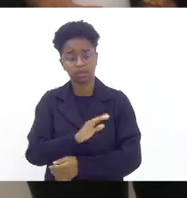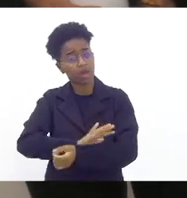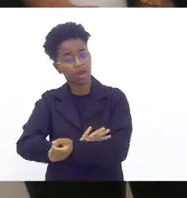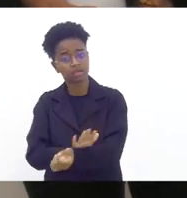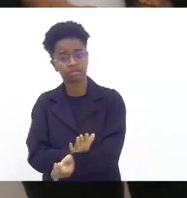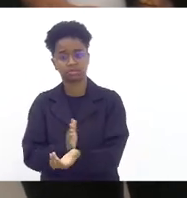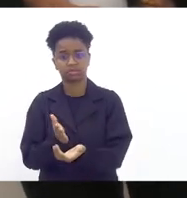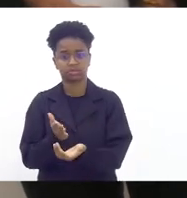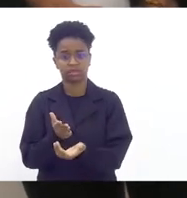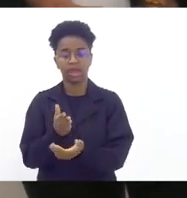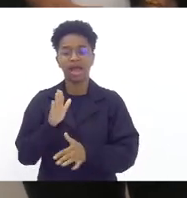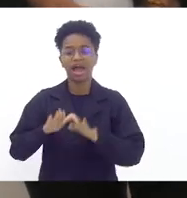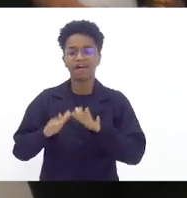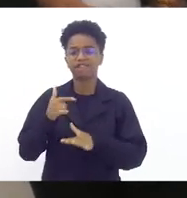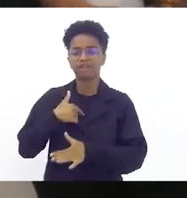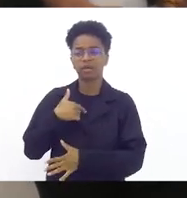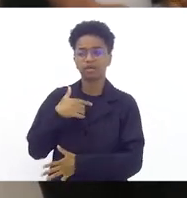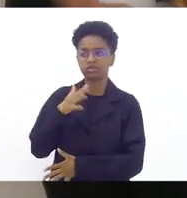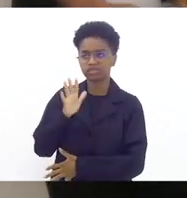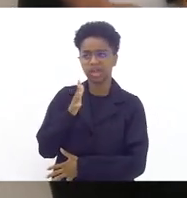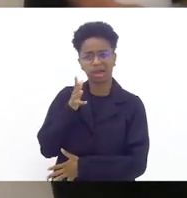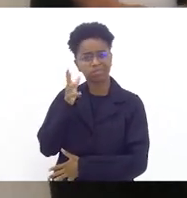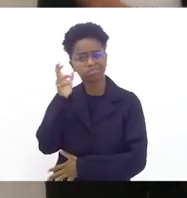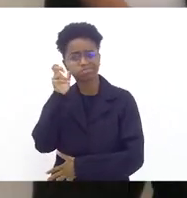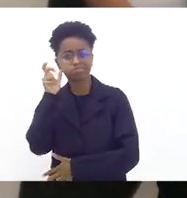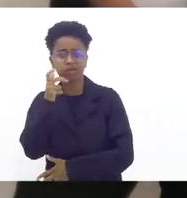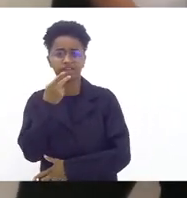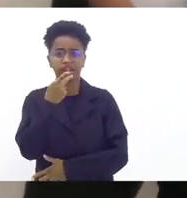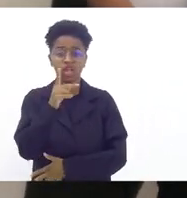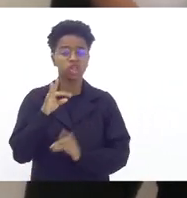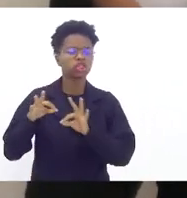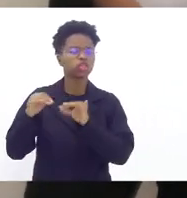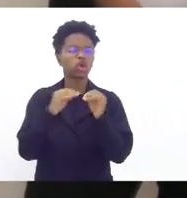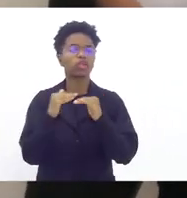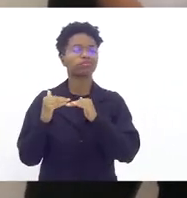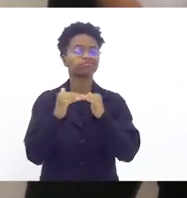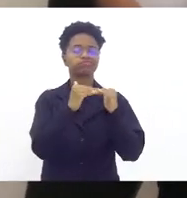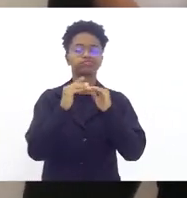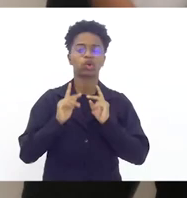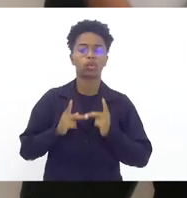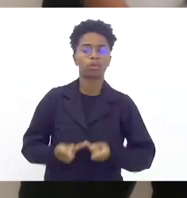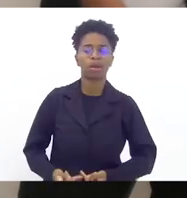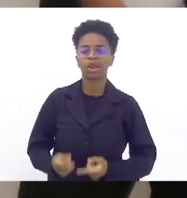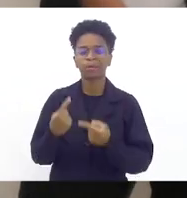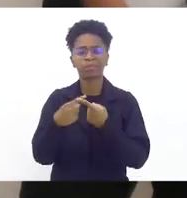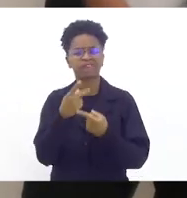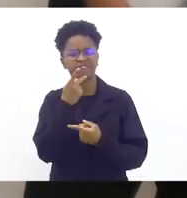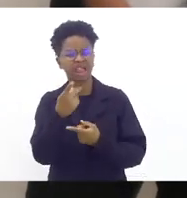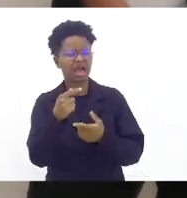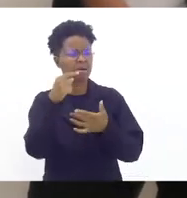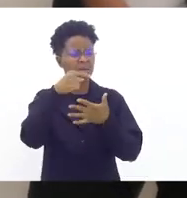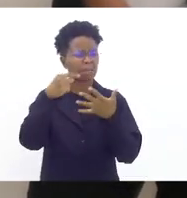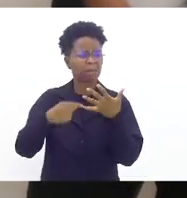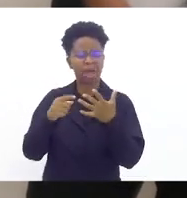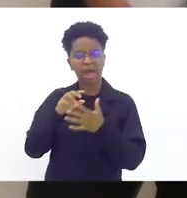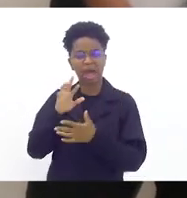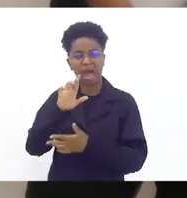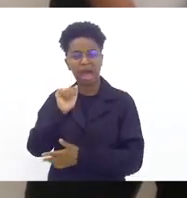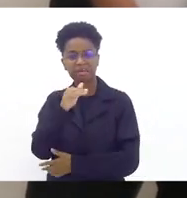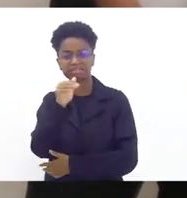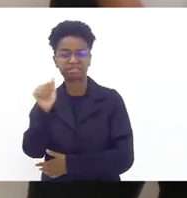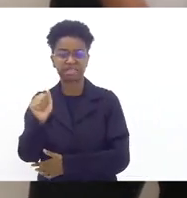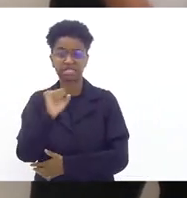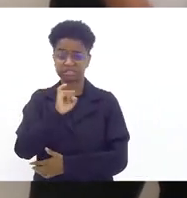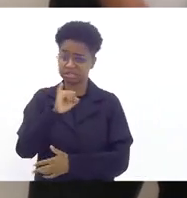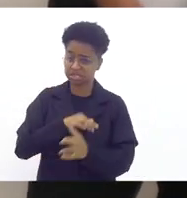algumas vezes eu escuto, já escutei eles falarem que todo mundo é humano, então por vai falar sobre raça no Brasil? Se é